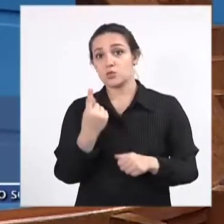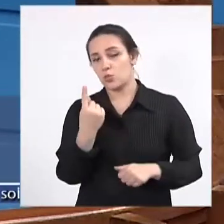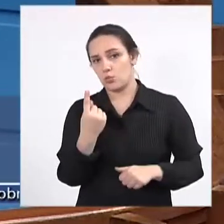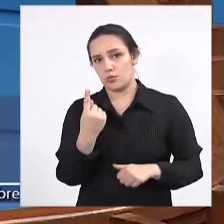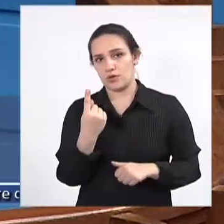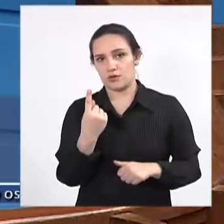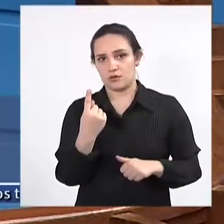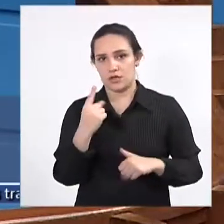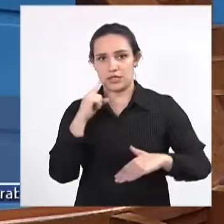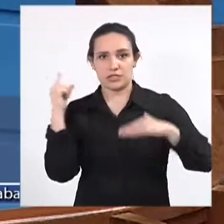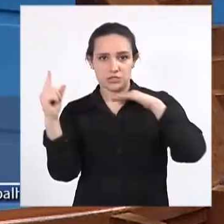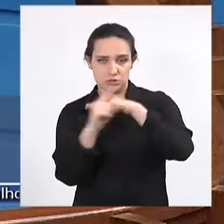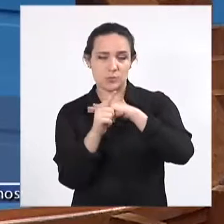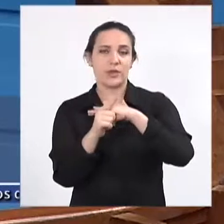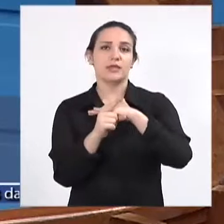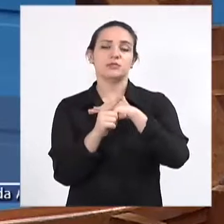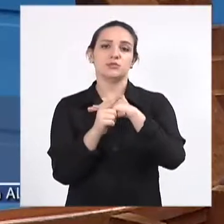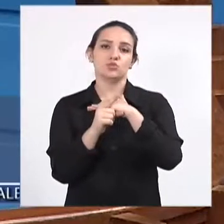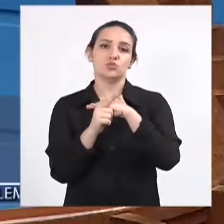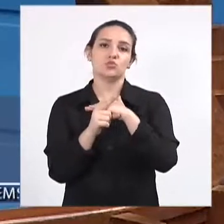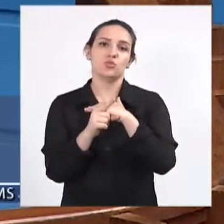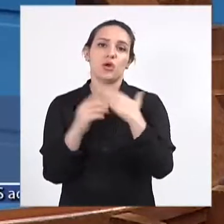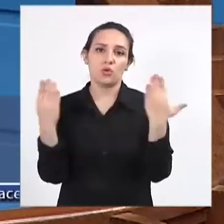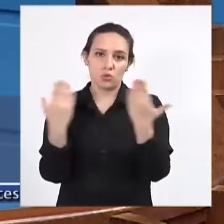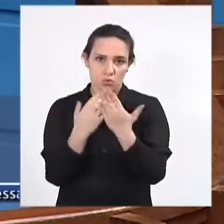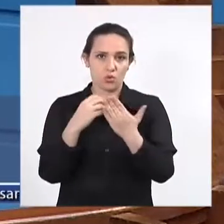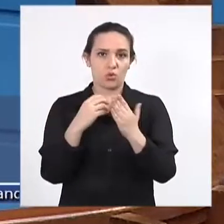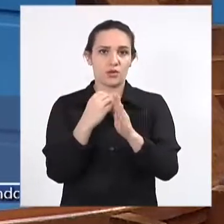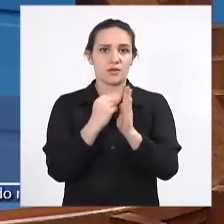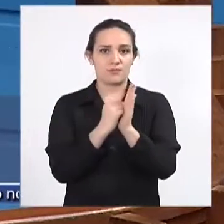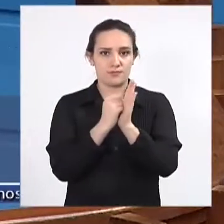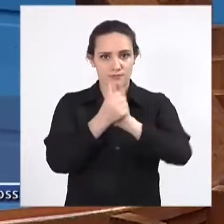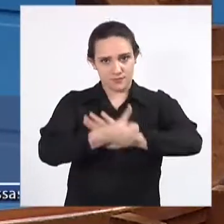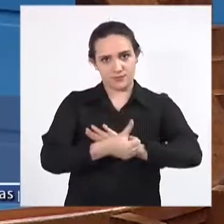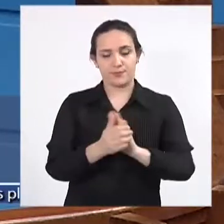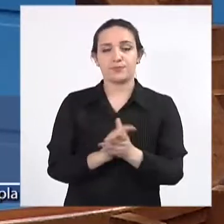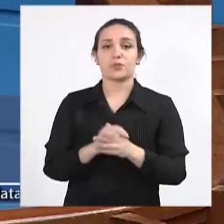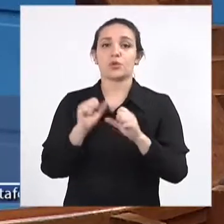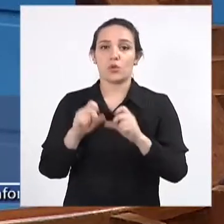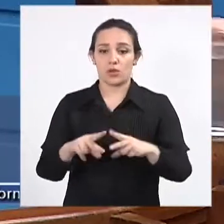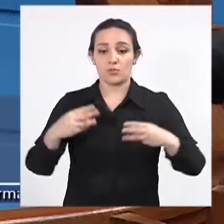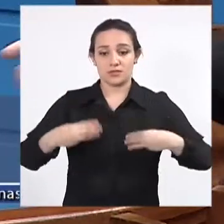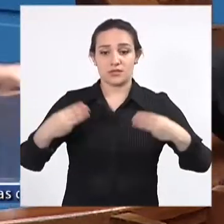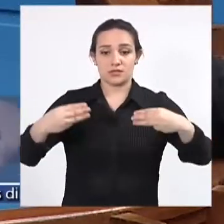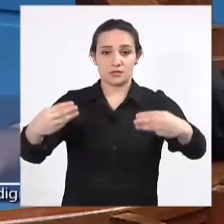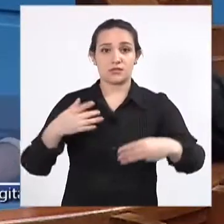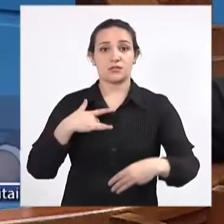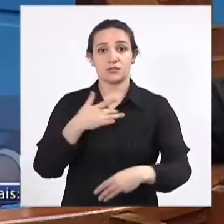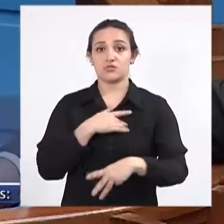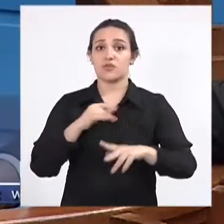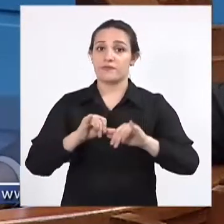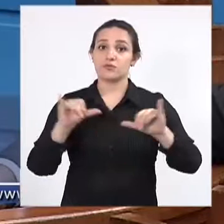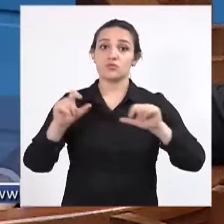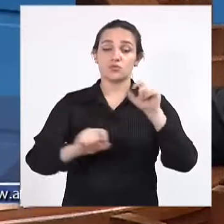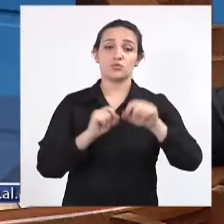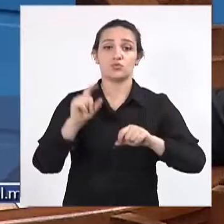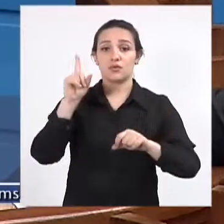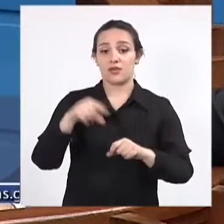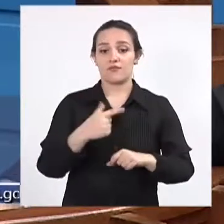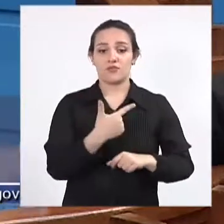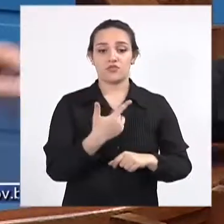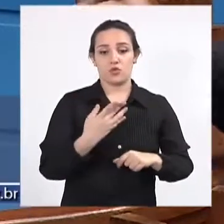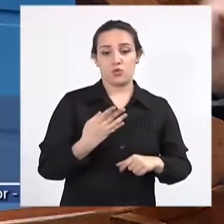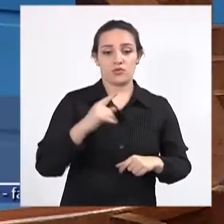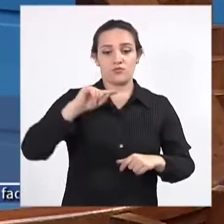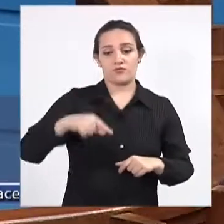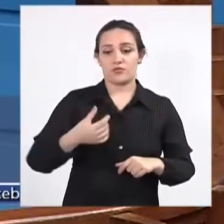meses. Tendo por base dados obtidos por meio de Pesquisa Nacional de Saúde, o Ministério da Saúde informa que